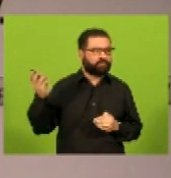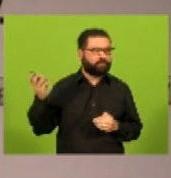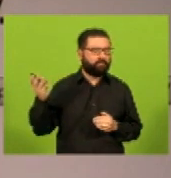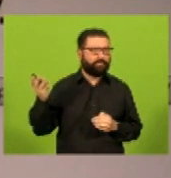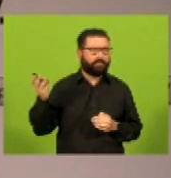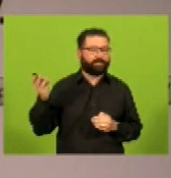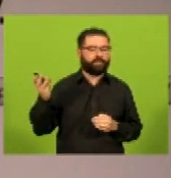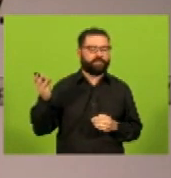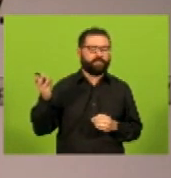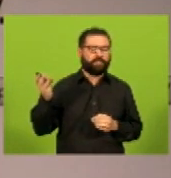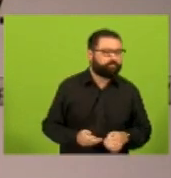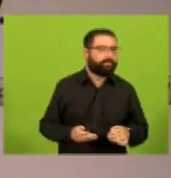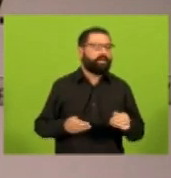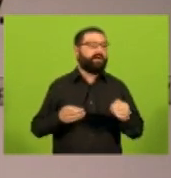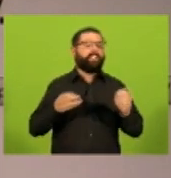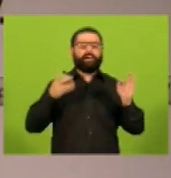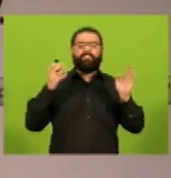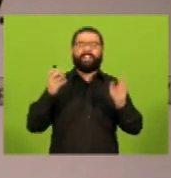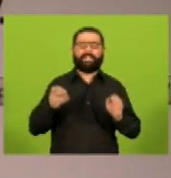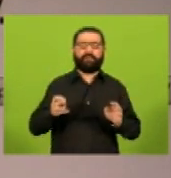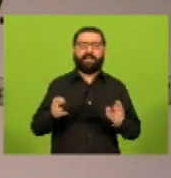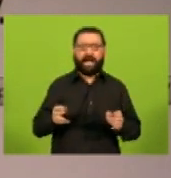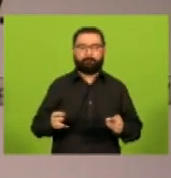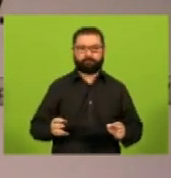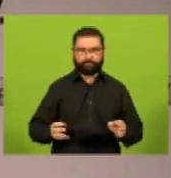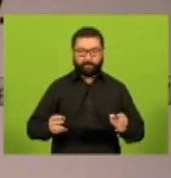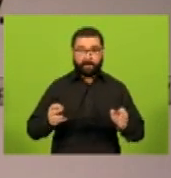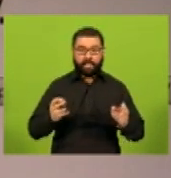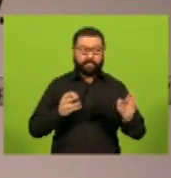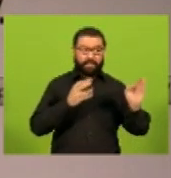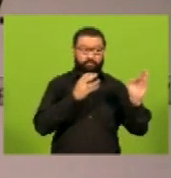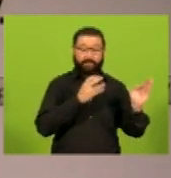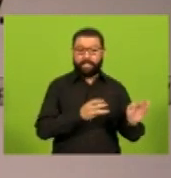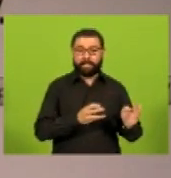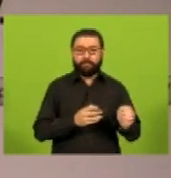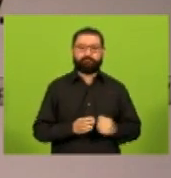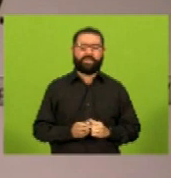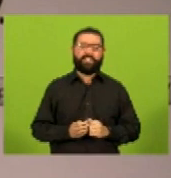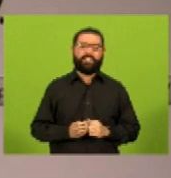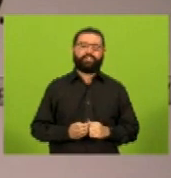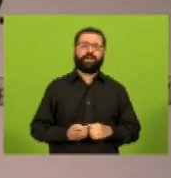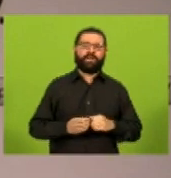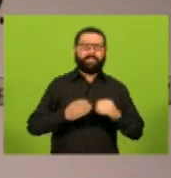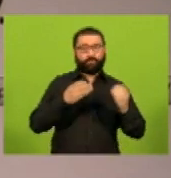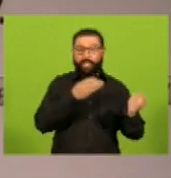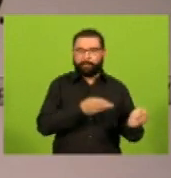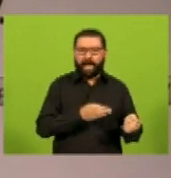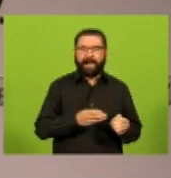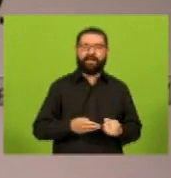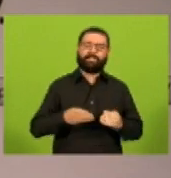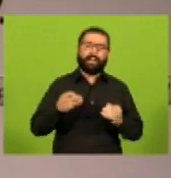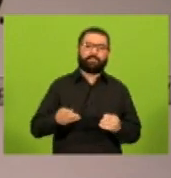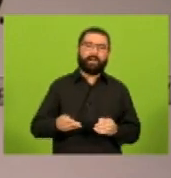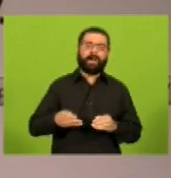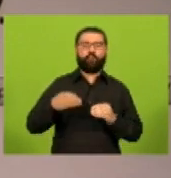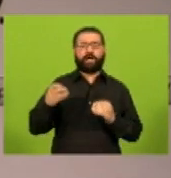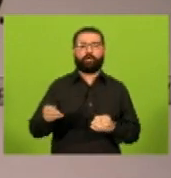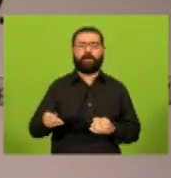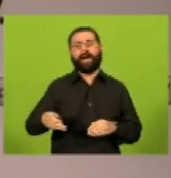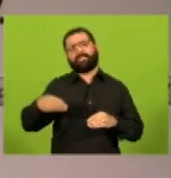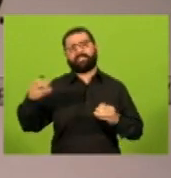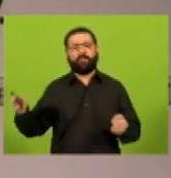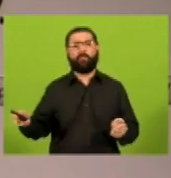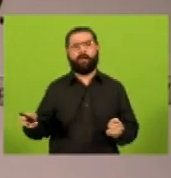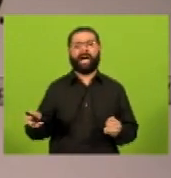até lá o 120. Então ele vai trabalhar lá do 30, de 2 bar, 3 bar,